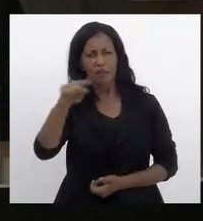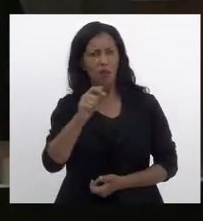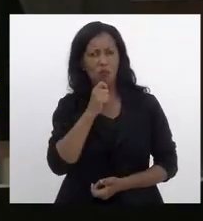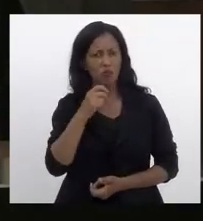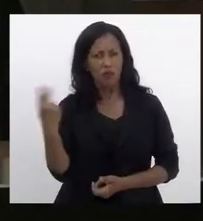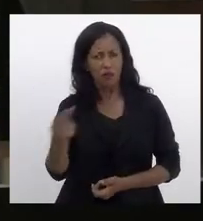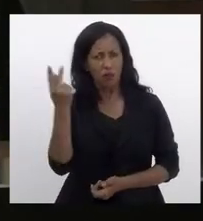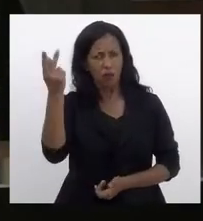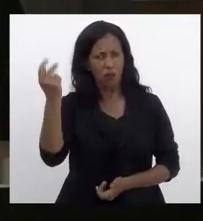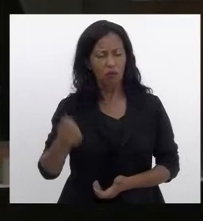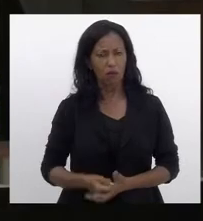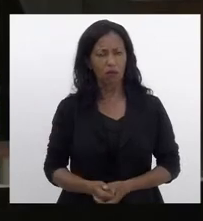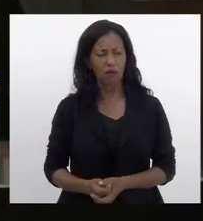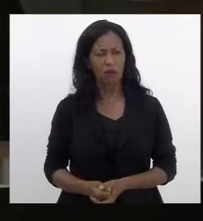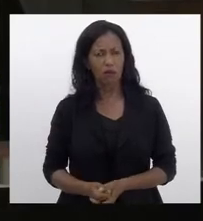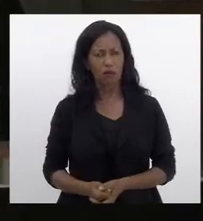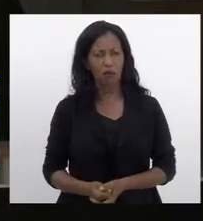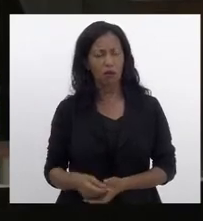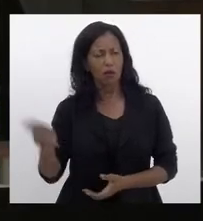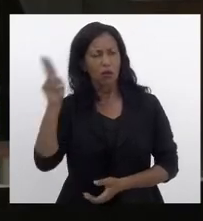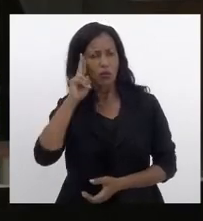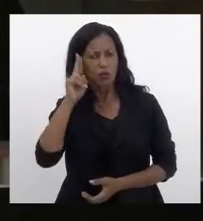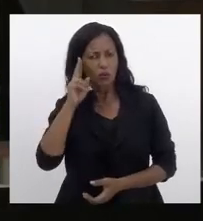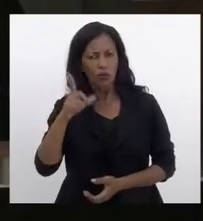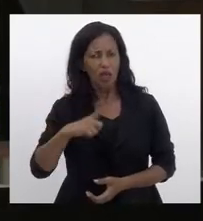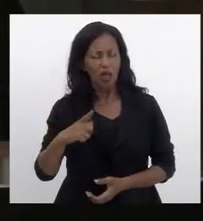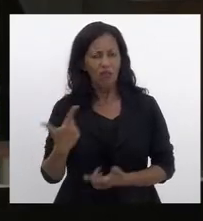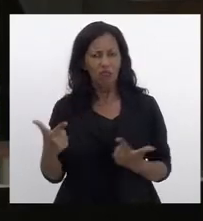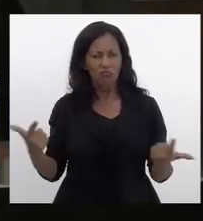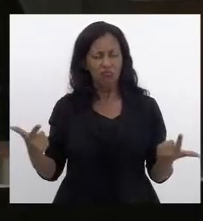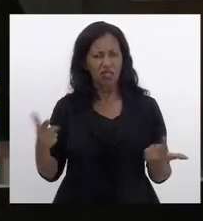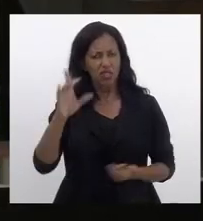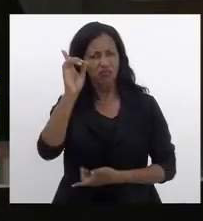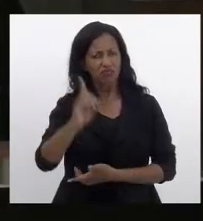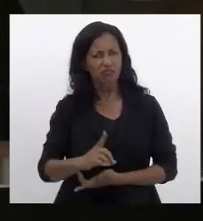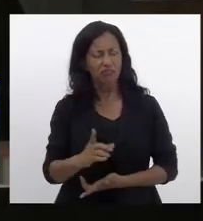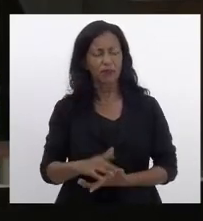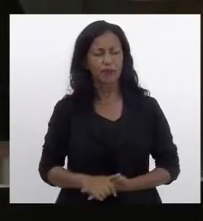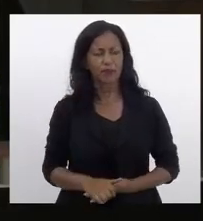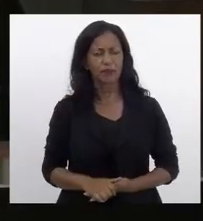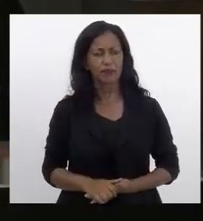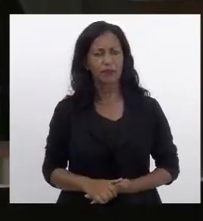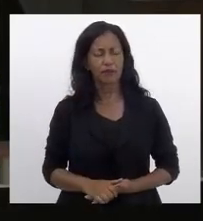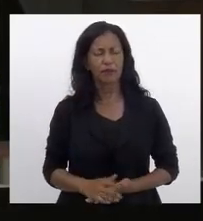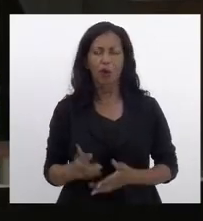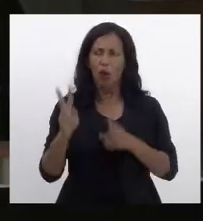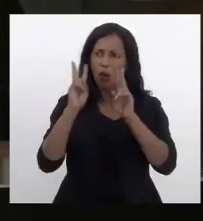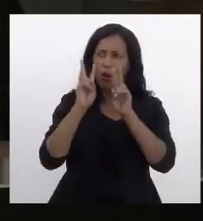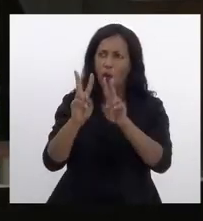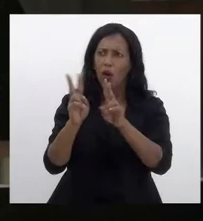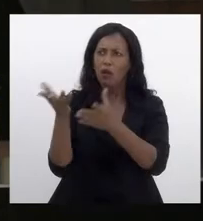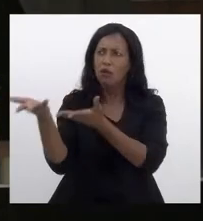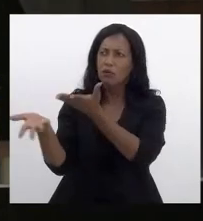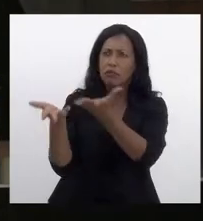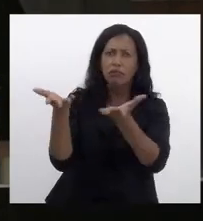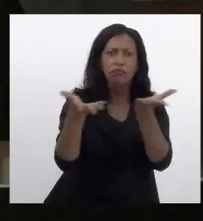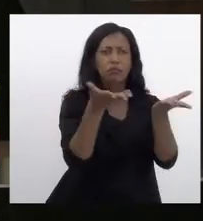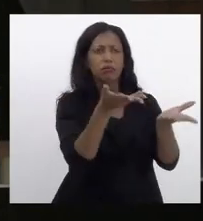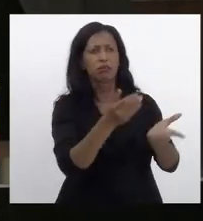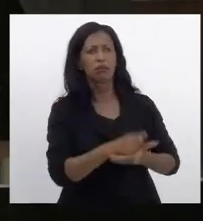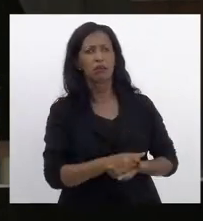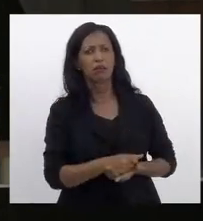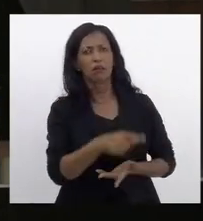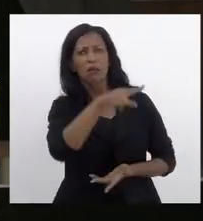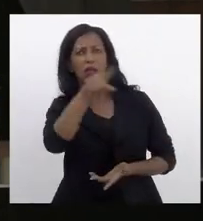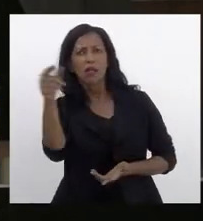isso? Os praças não merecem isso? Olhem como são tratados. Eles